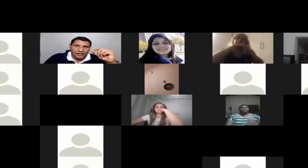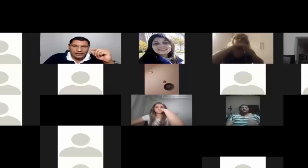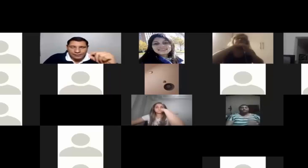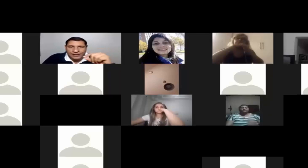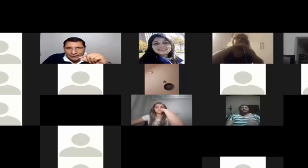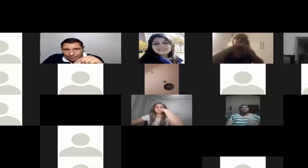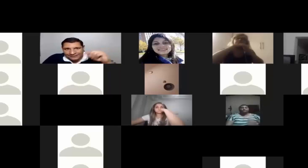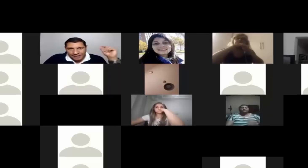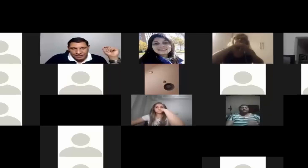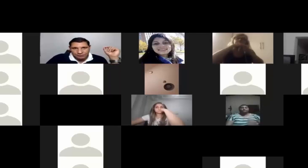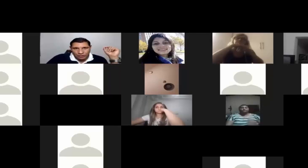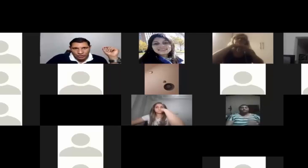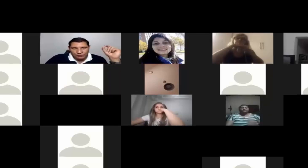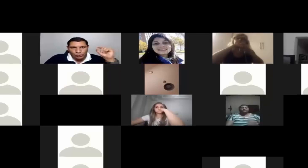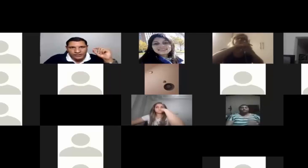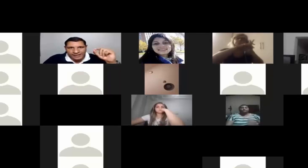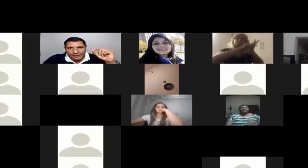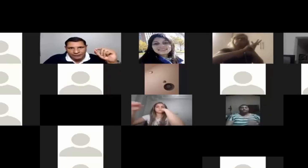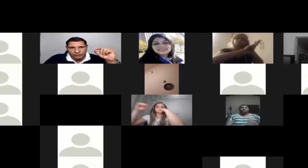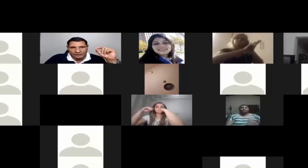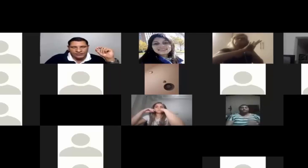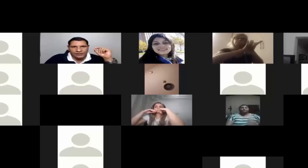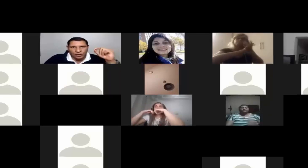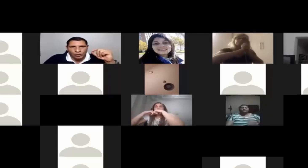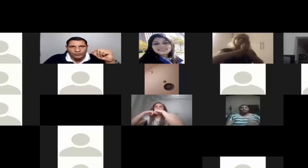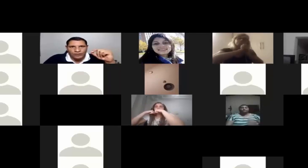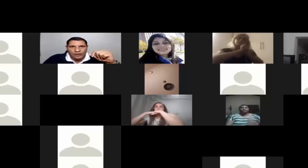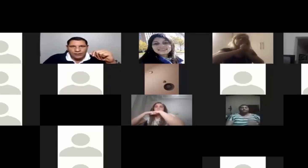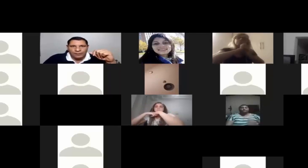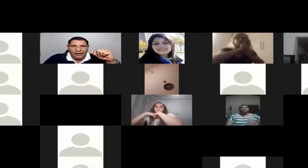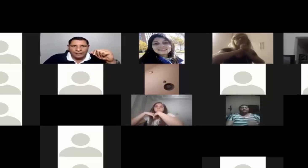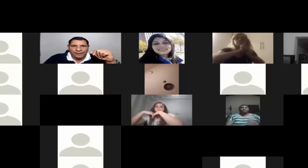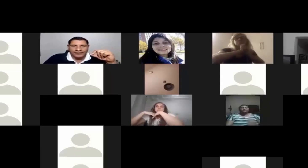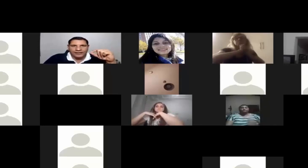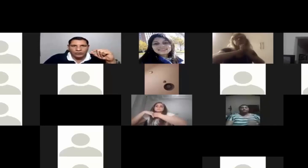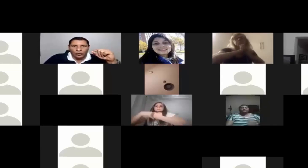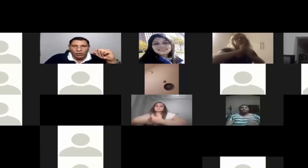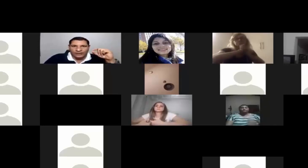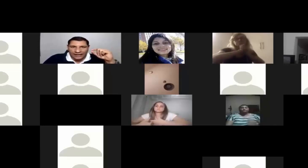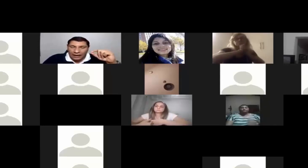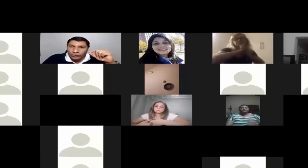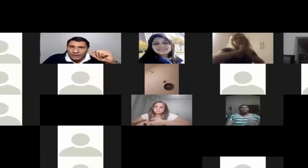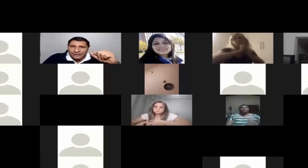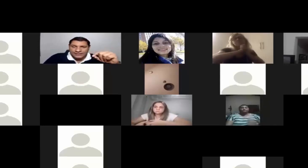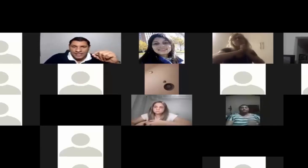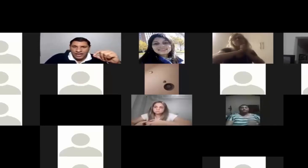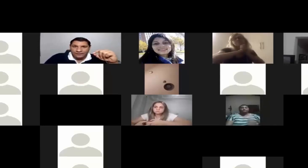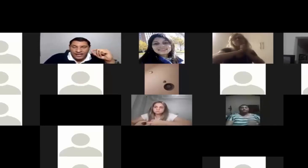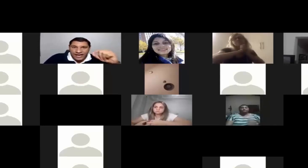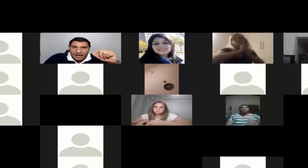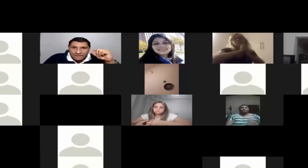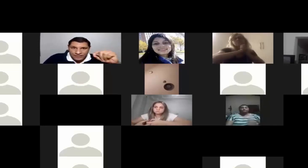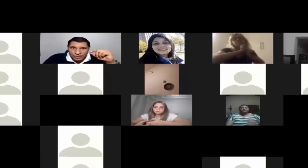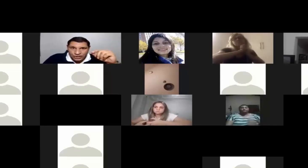lembra daquela passagem de 1 Coríntios capítulo 15 a partir do verso 51 para que o mortal seja